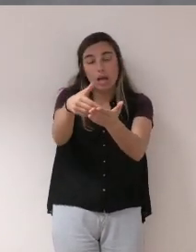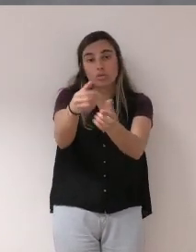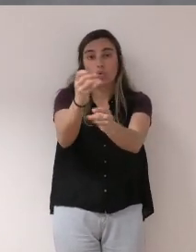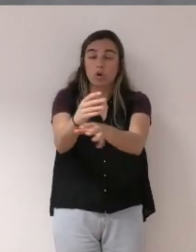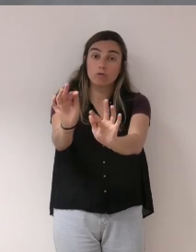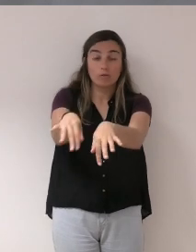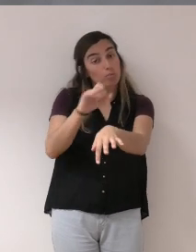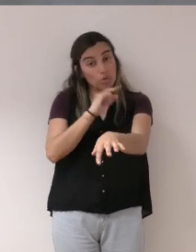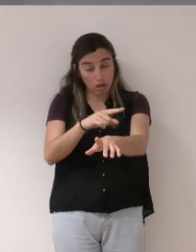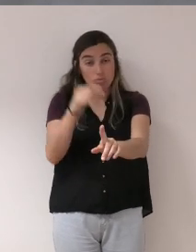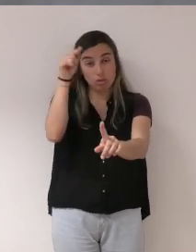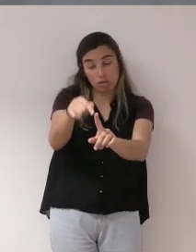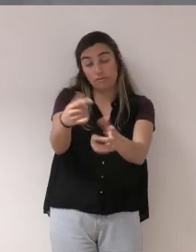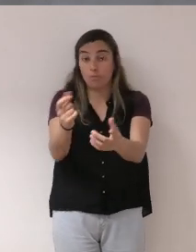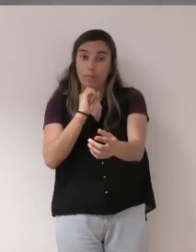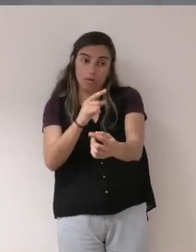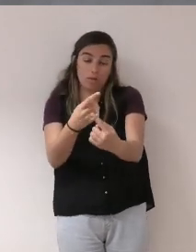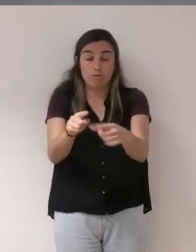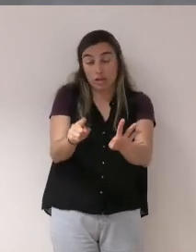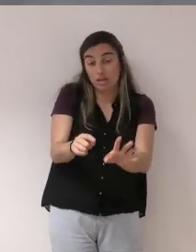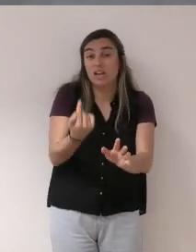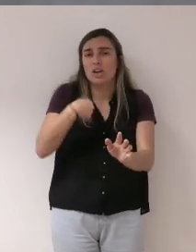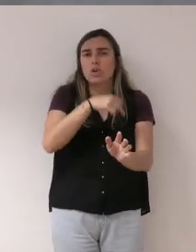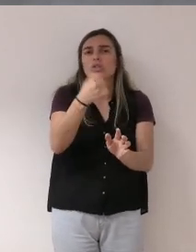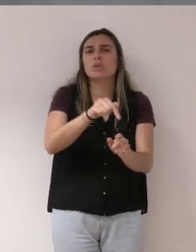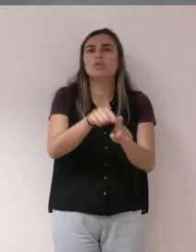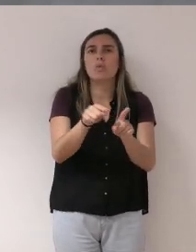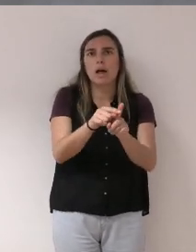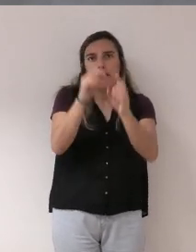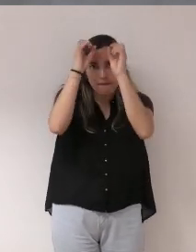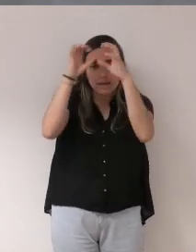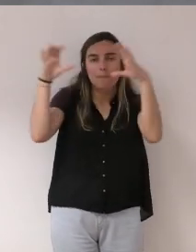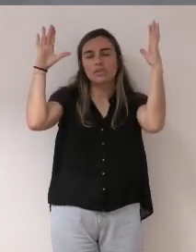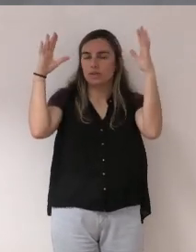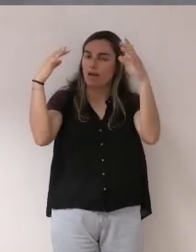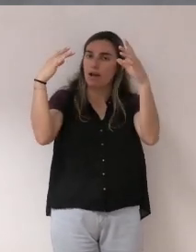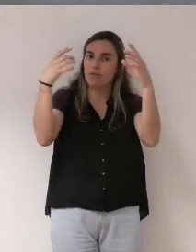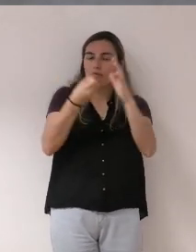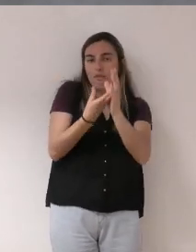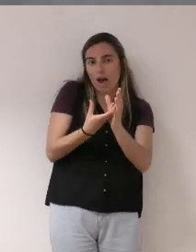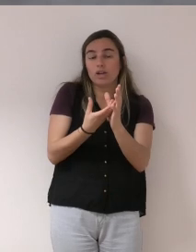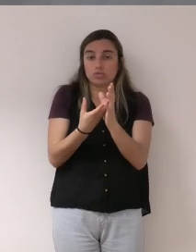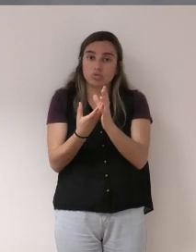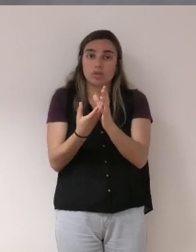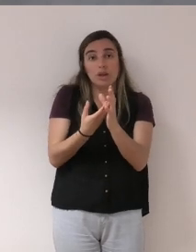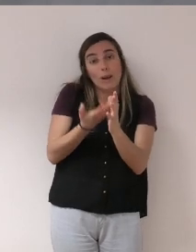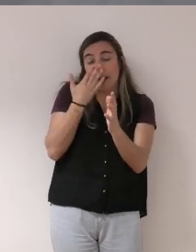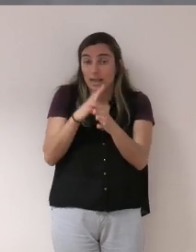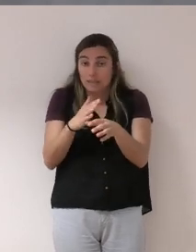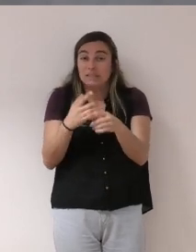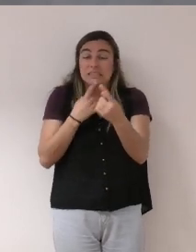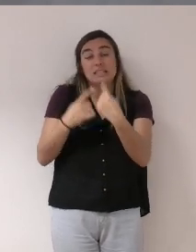Porquê é que nós temos um conjunto de imaginários razoavelmente agrestes